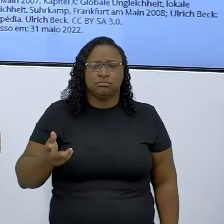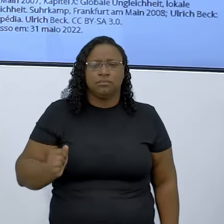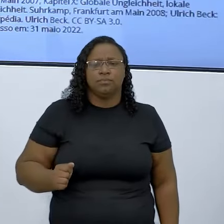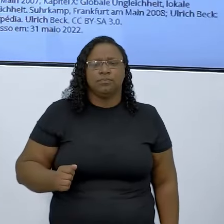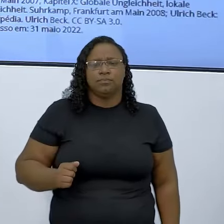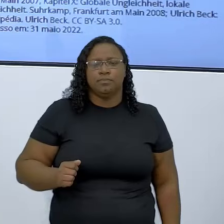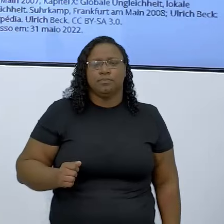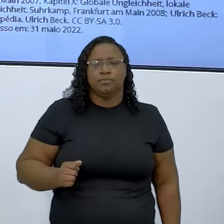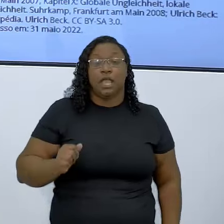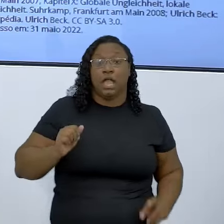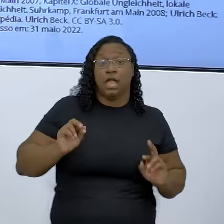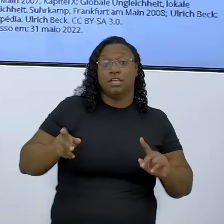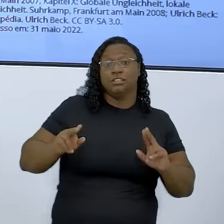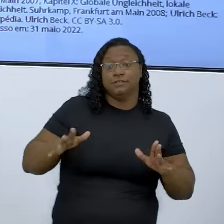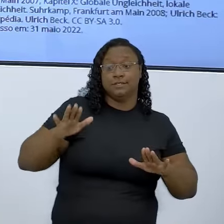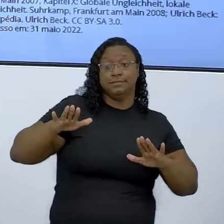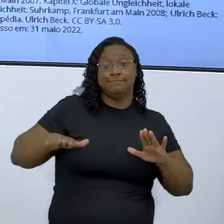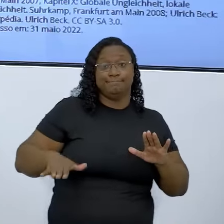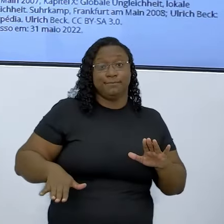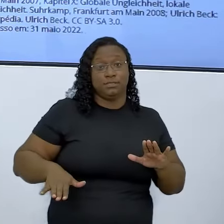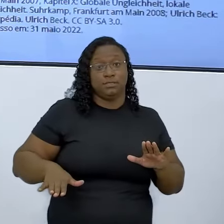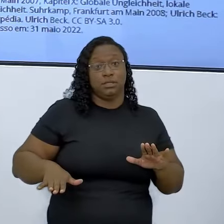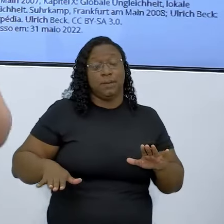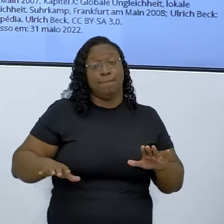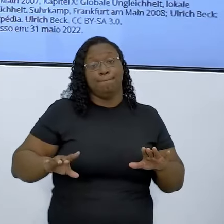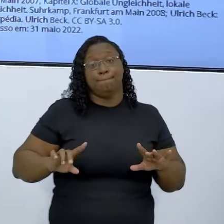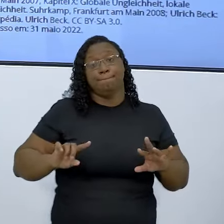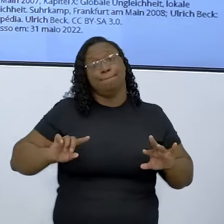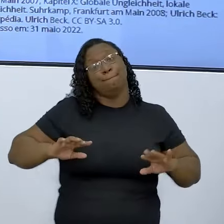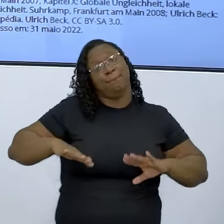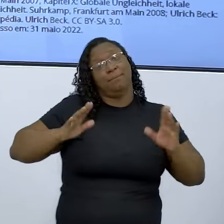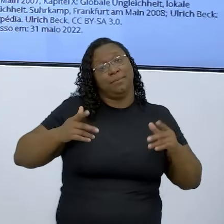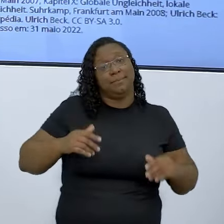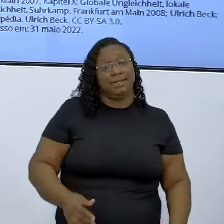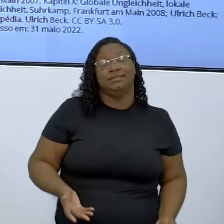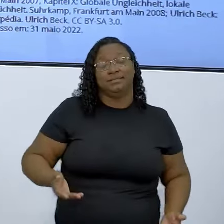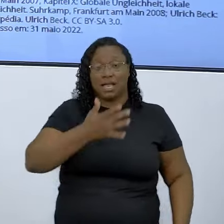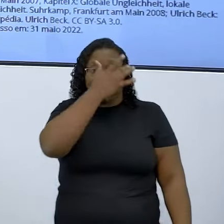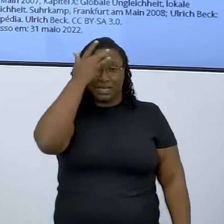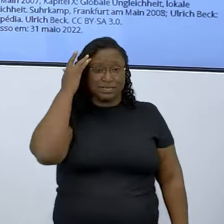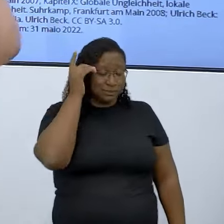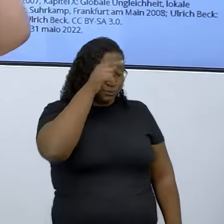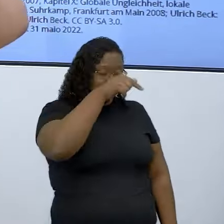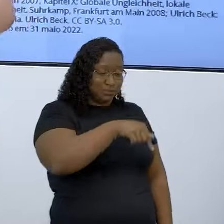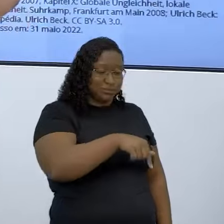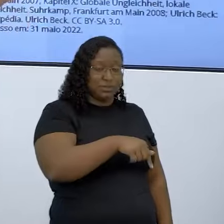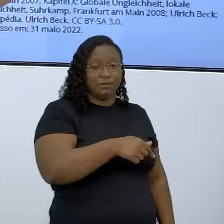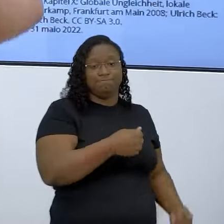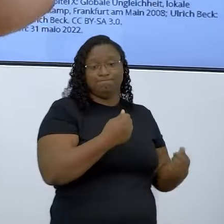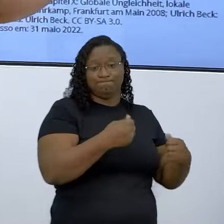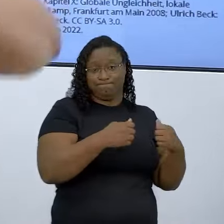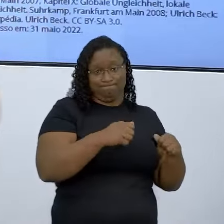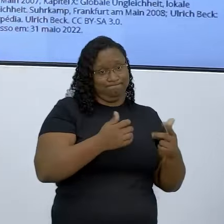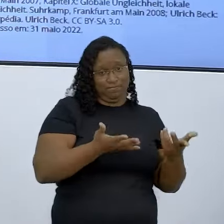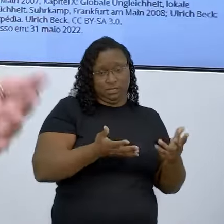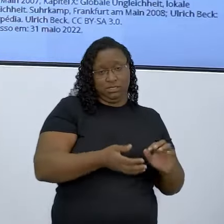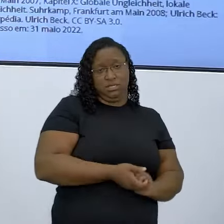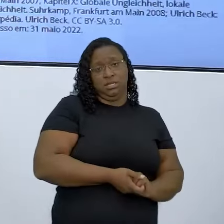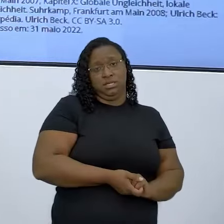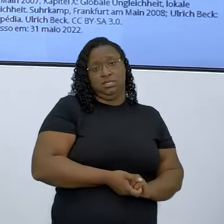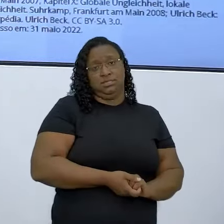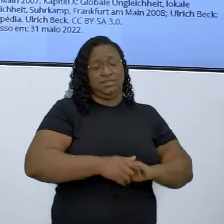que essas diferenças estão diminuindo, mas elas estão aumentando, porque cada vez mais as pessoas que a gente não precisa, entre aspas,